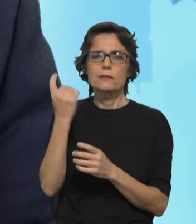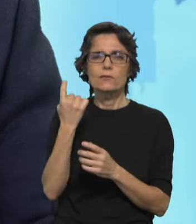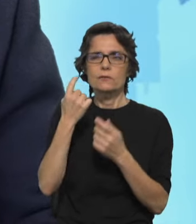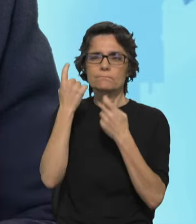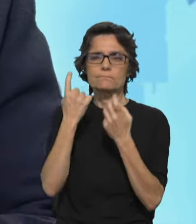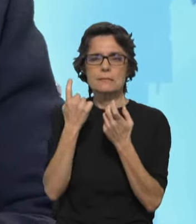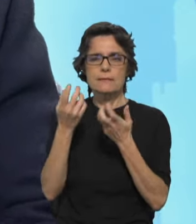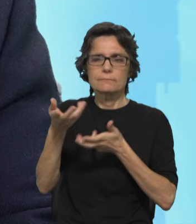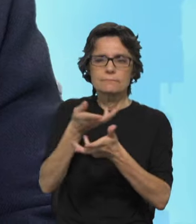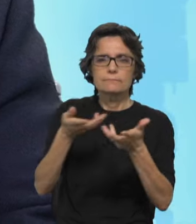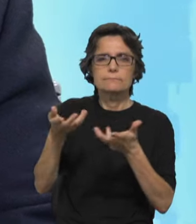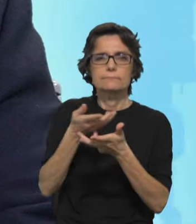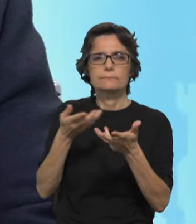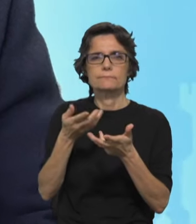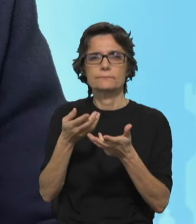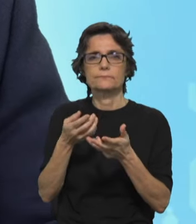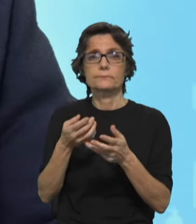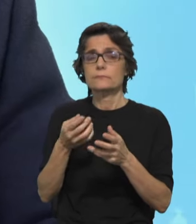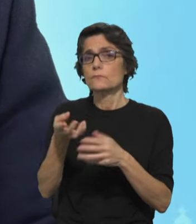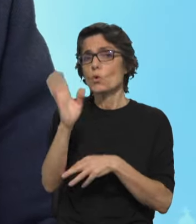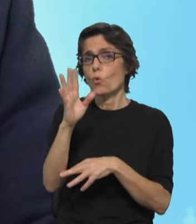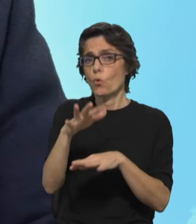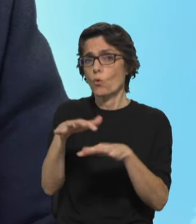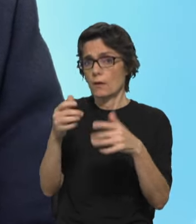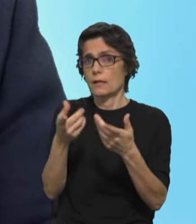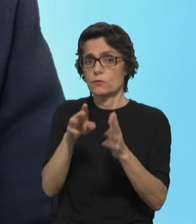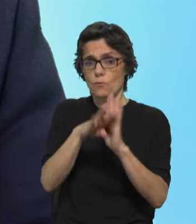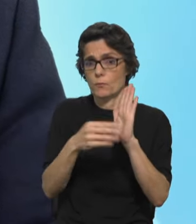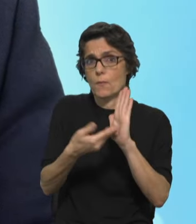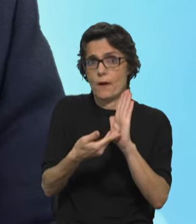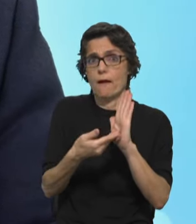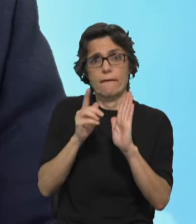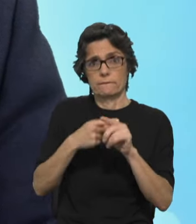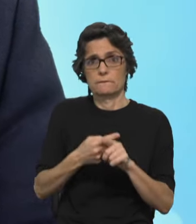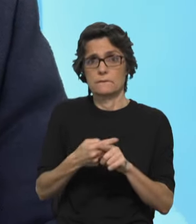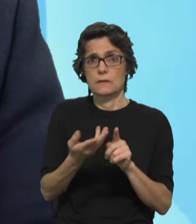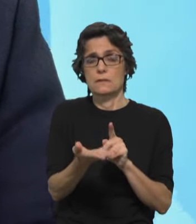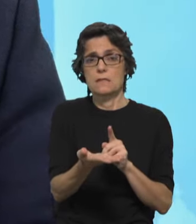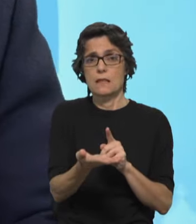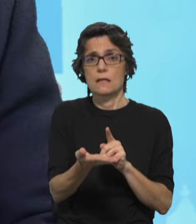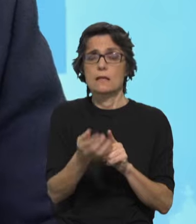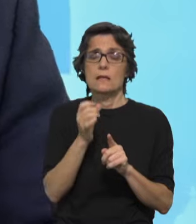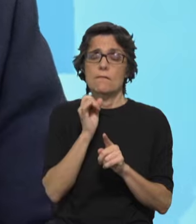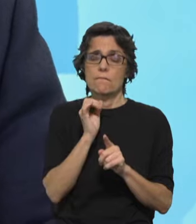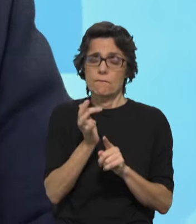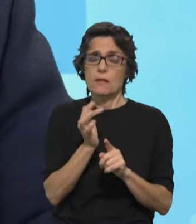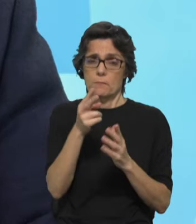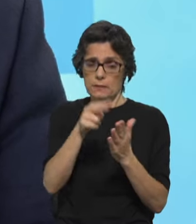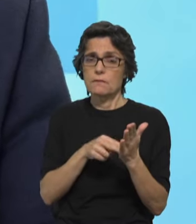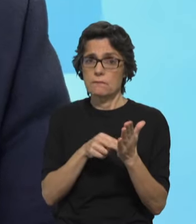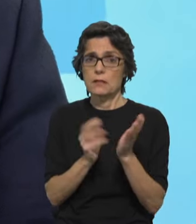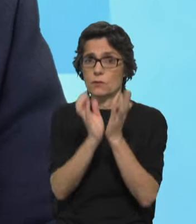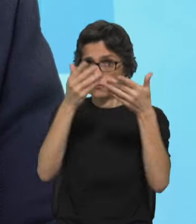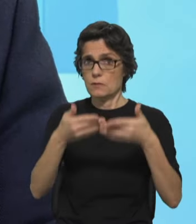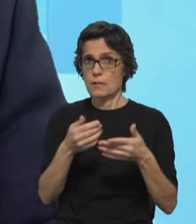todos, não apenas durante o Congresso, e há um programa muito interessante que podemos consultar e ver no próprio site.